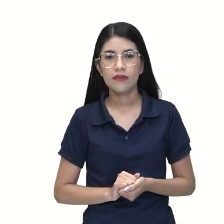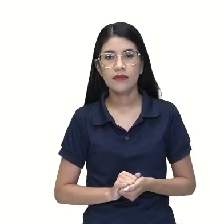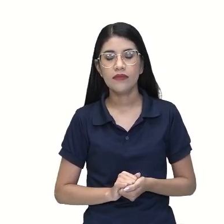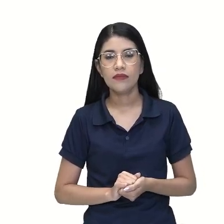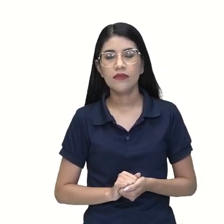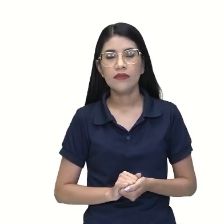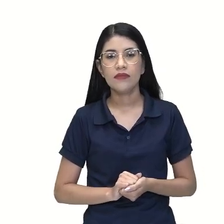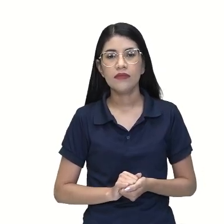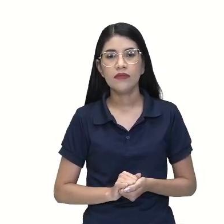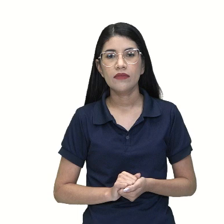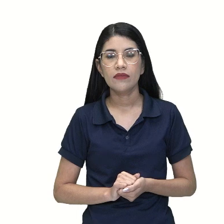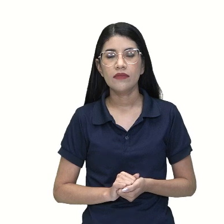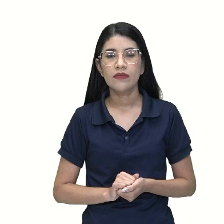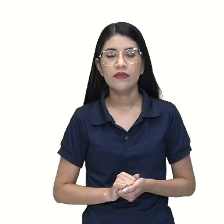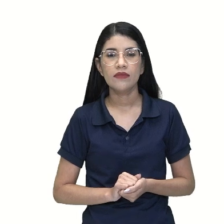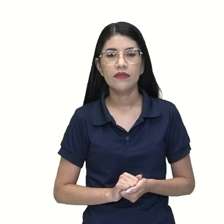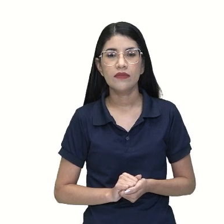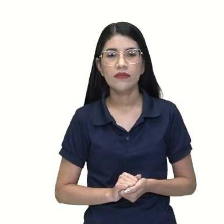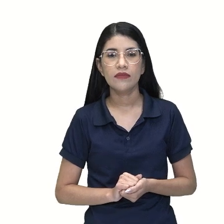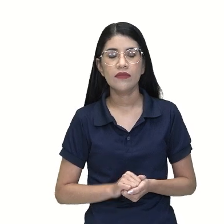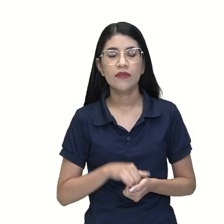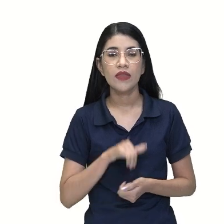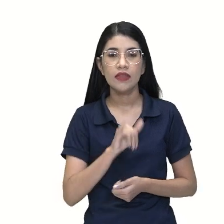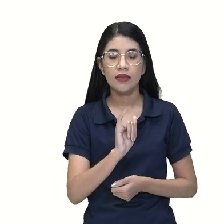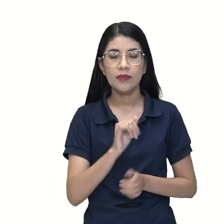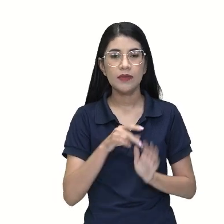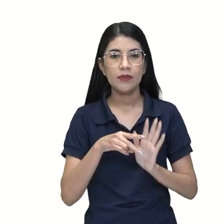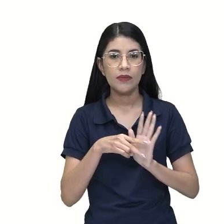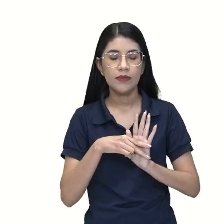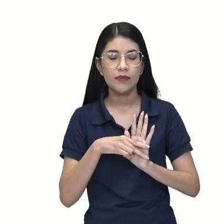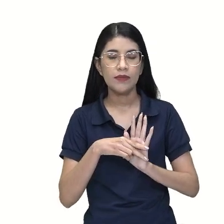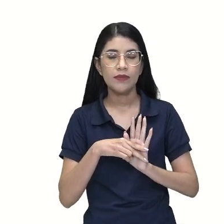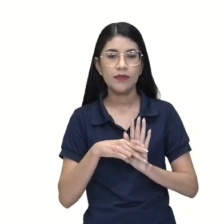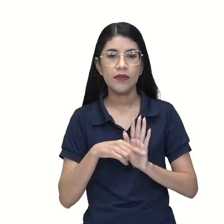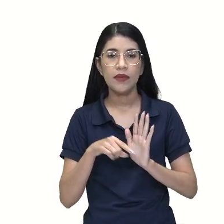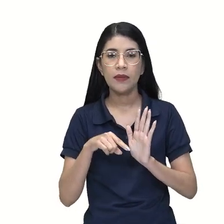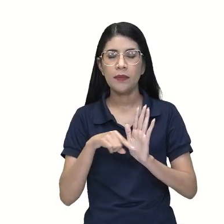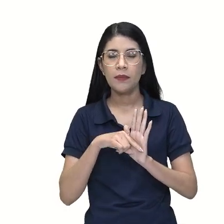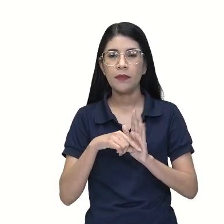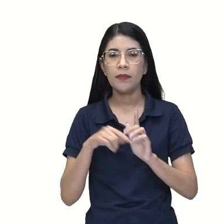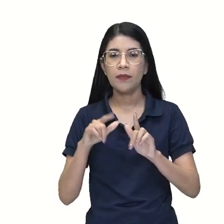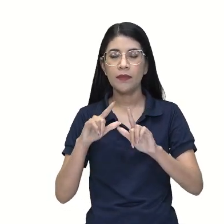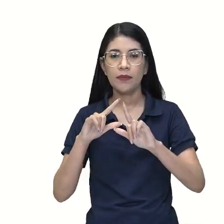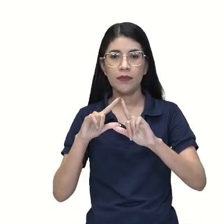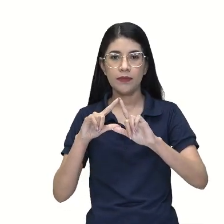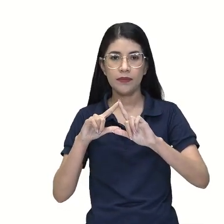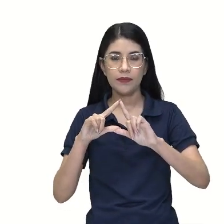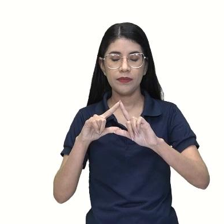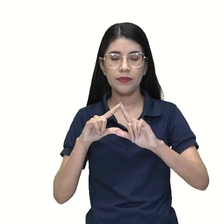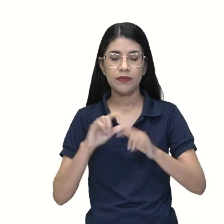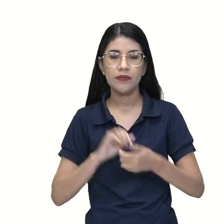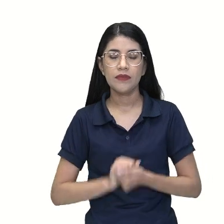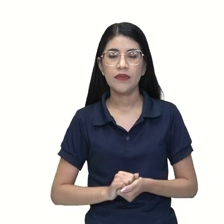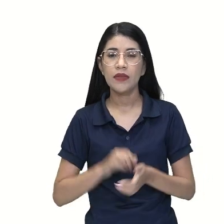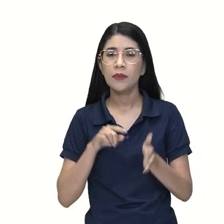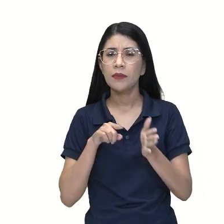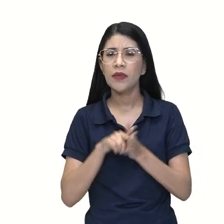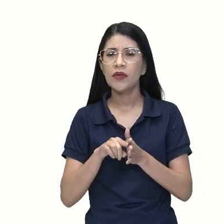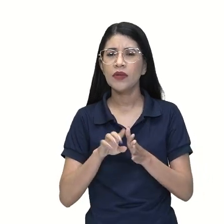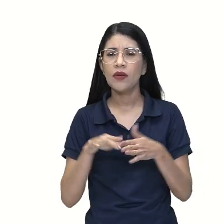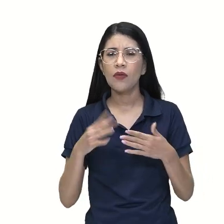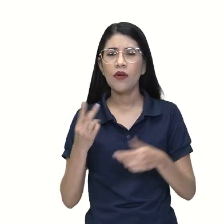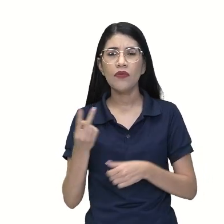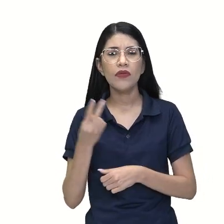Vamos lá. Y é igual menos delta. Pergunto a você, quanto que vale o